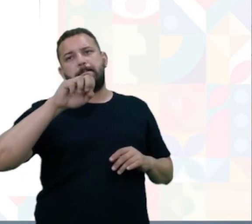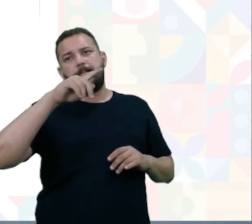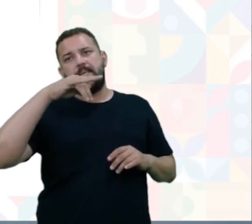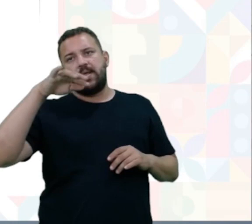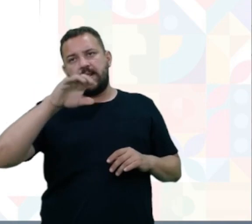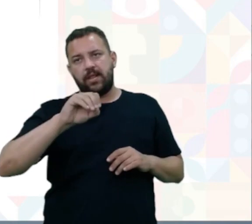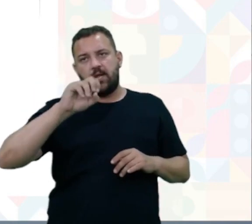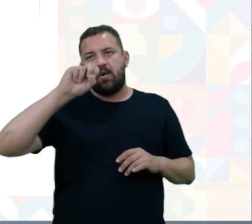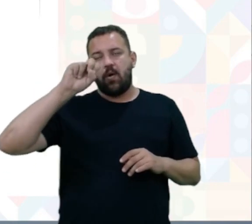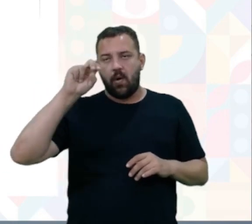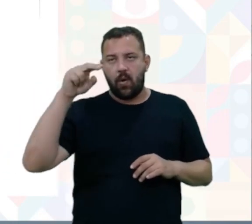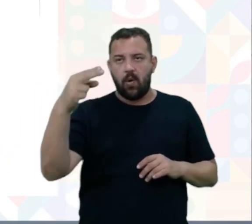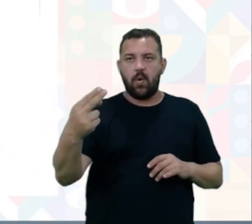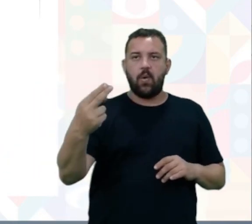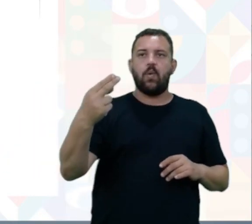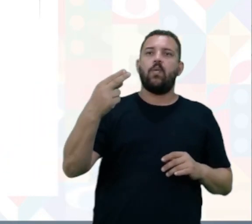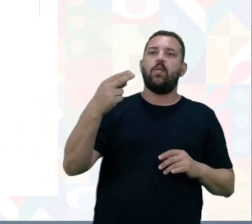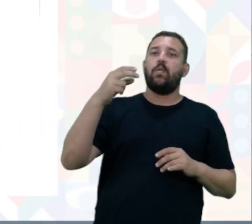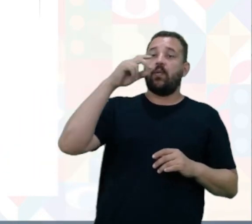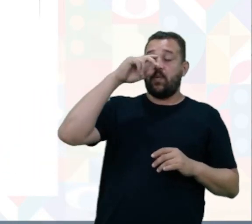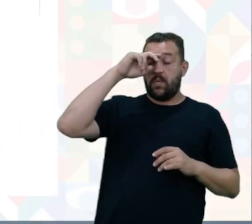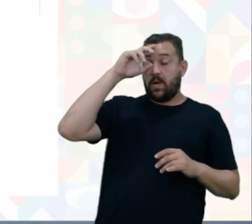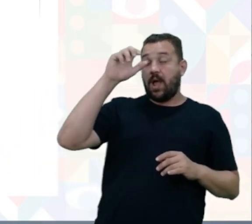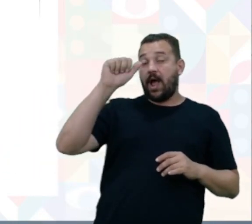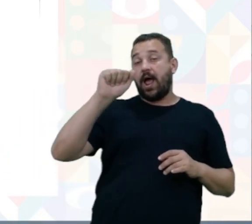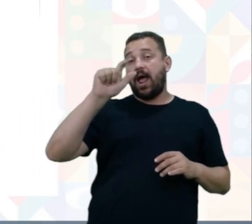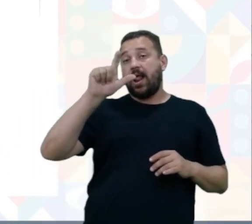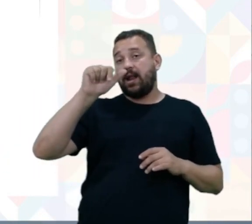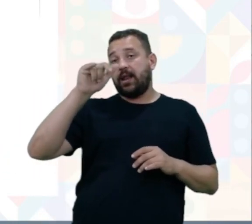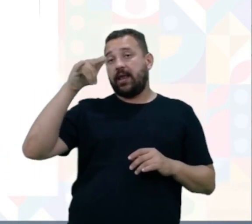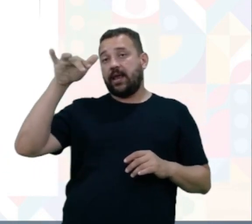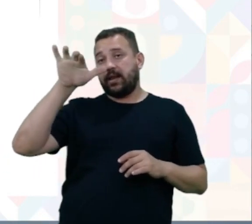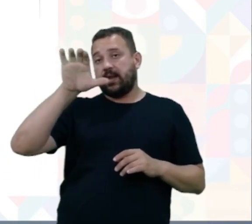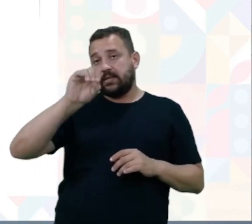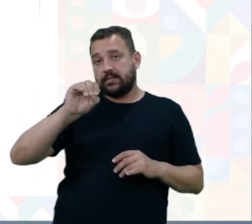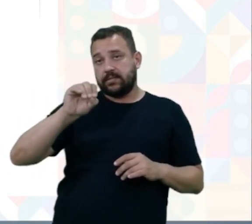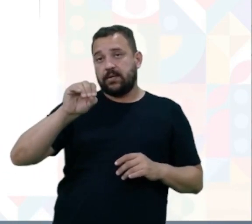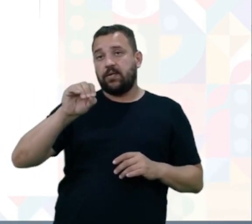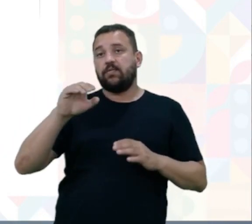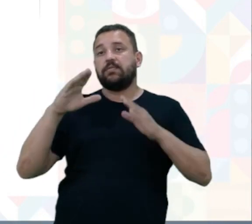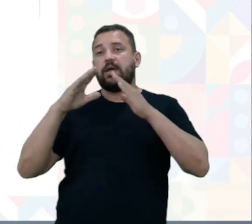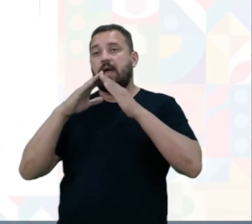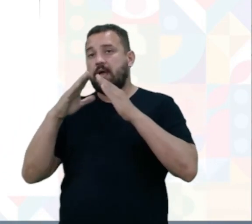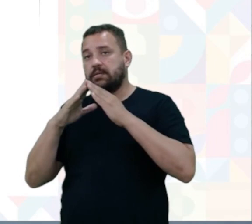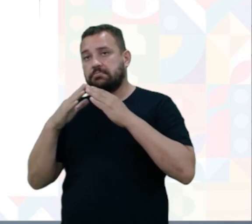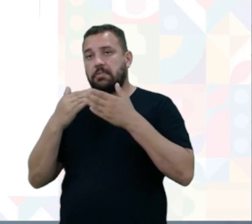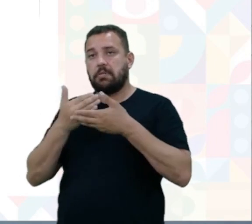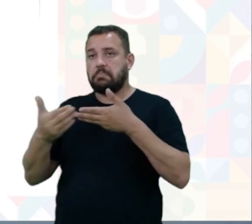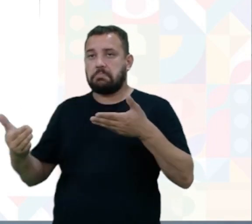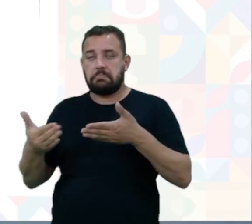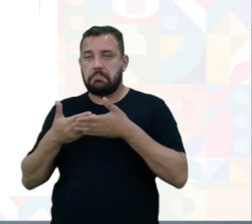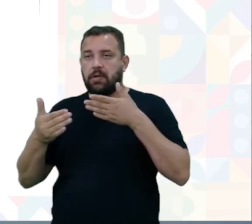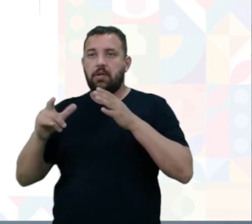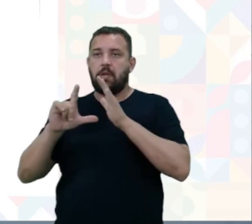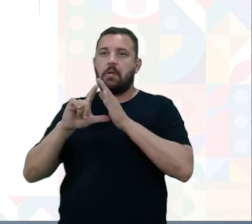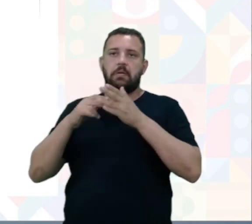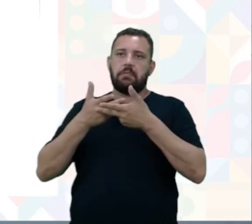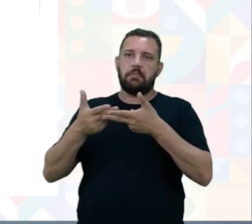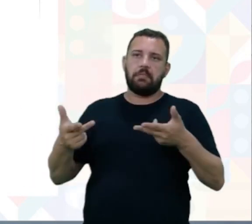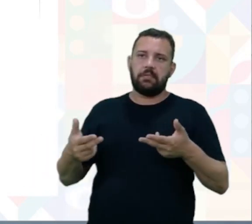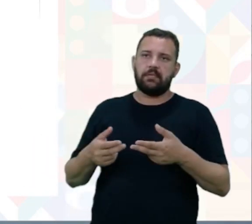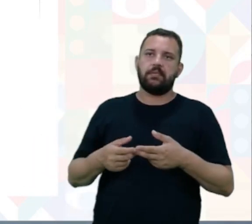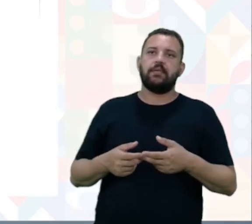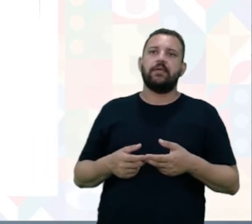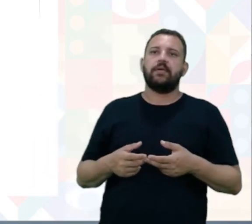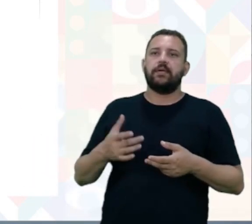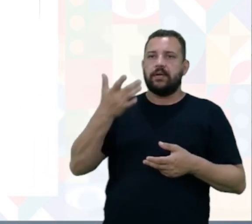a alienação de bens imóveis, previstas no artigo 19, a quem oferece o